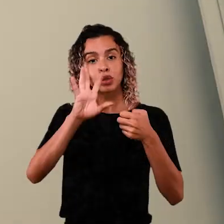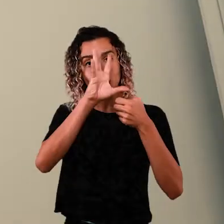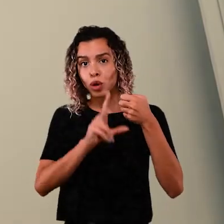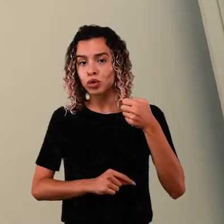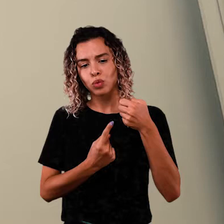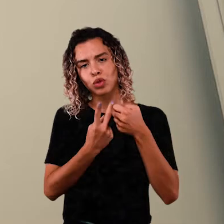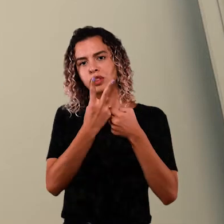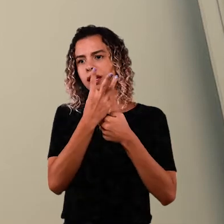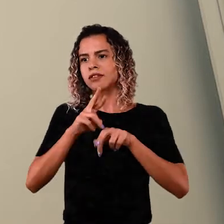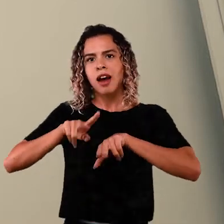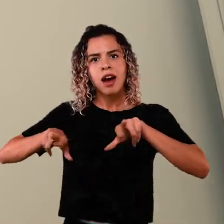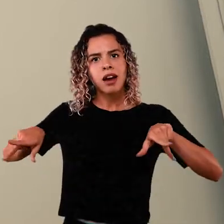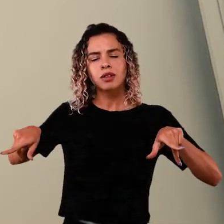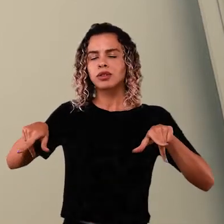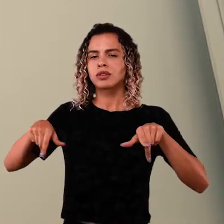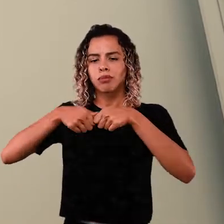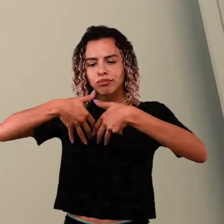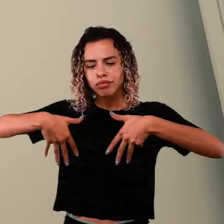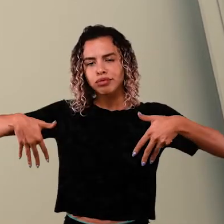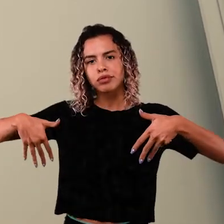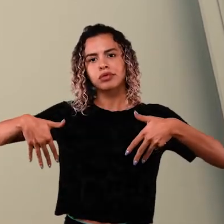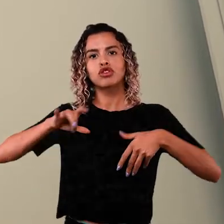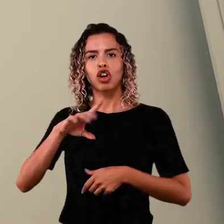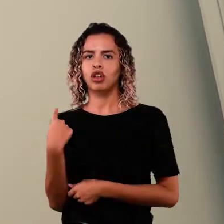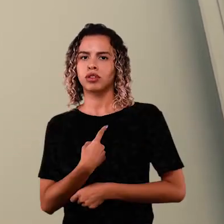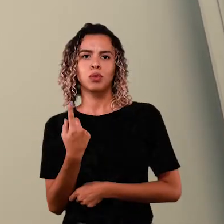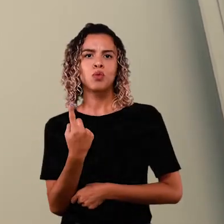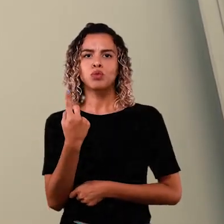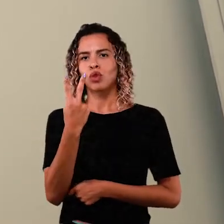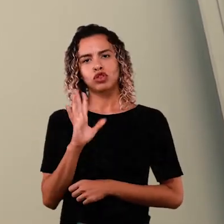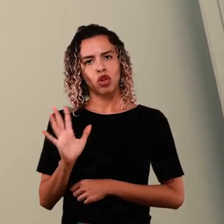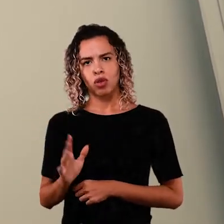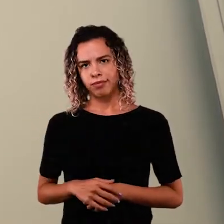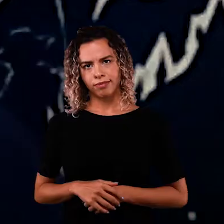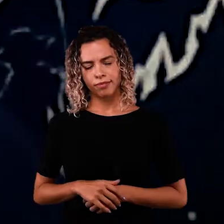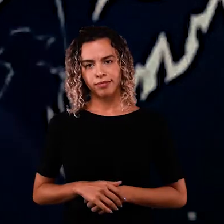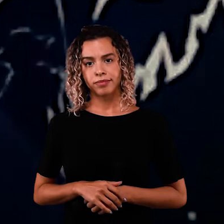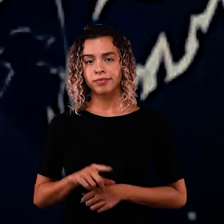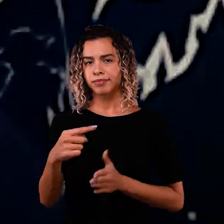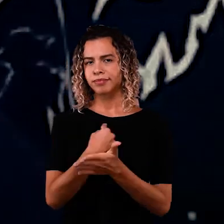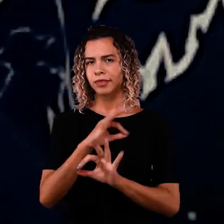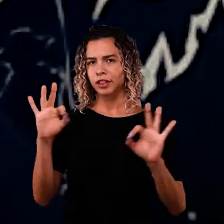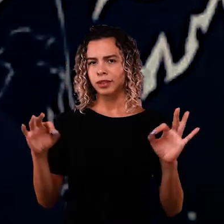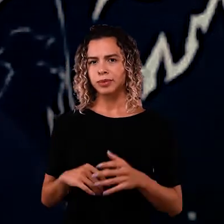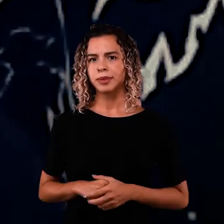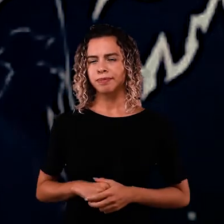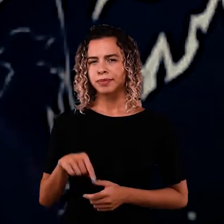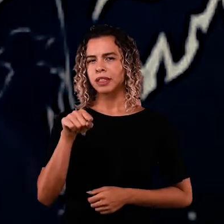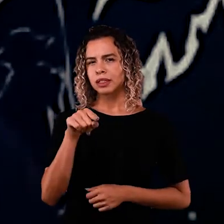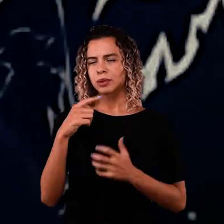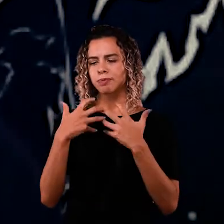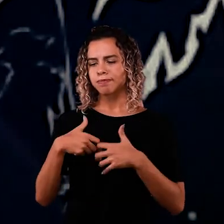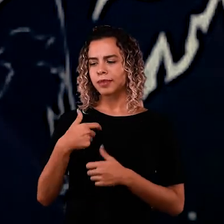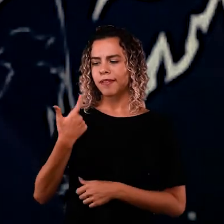falando também de todas as partes que a compõem, e não somente dos autistas nível 1 e nível 2. Lucas. É uma ótima pergunta isso.